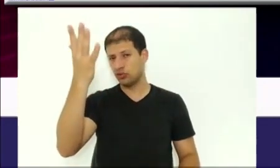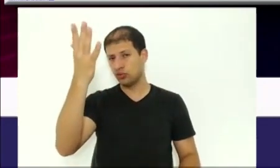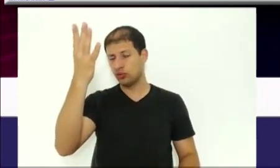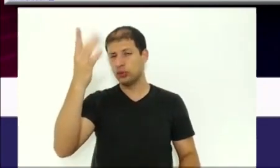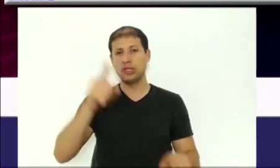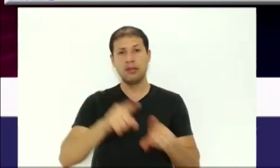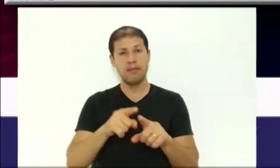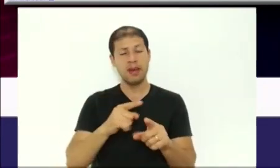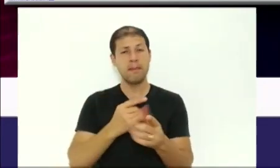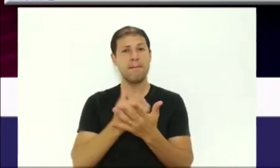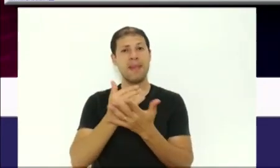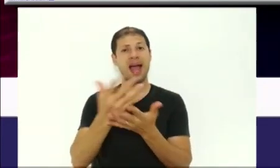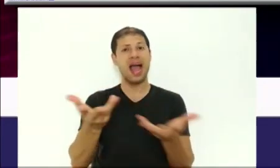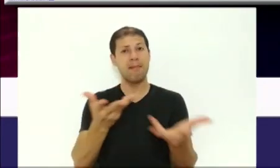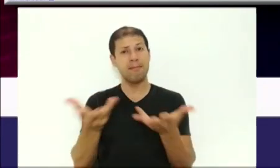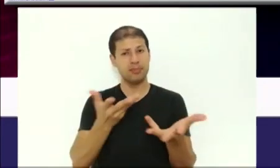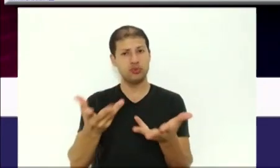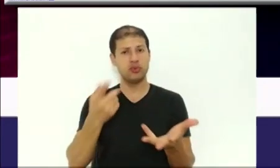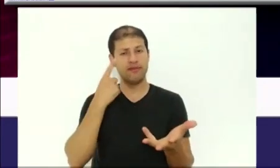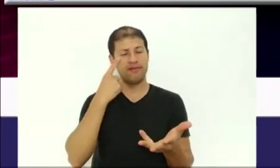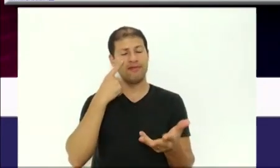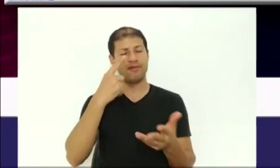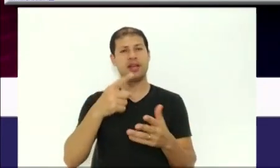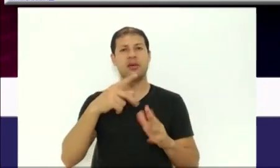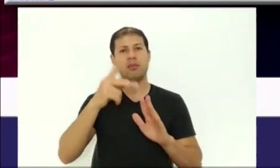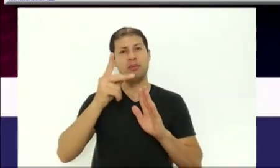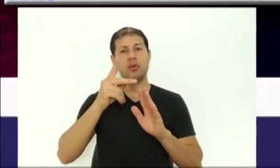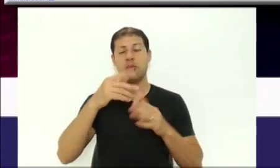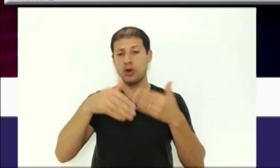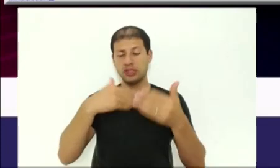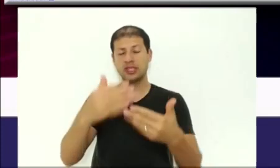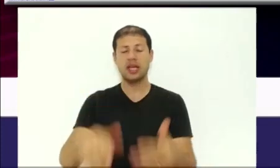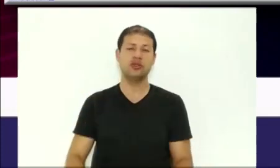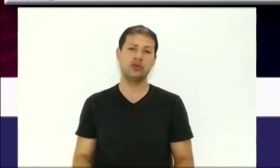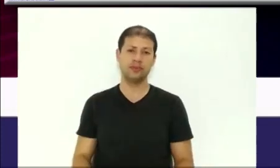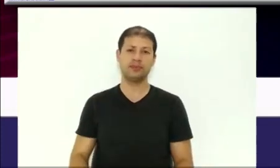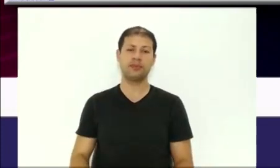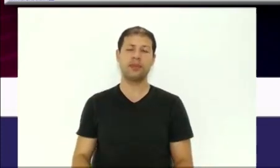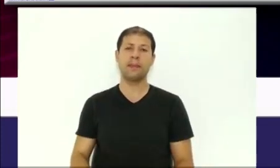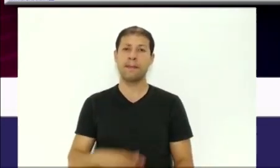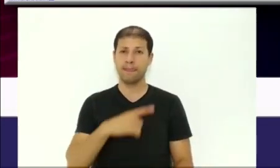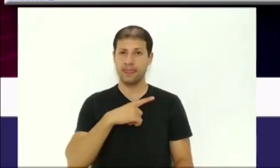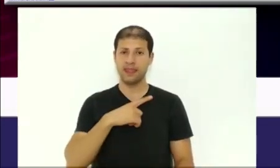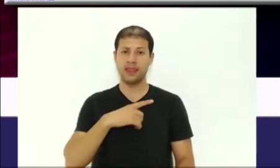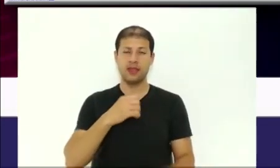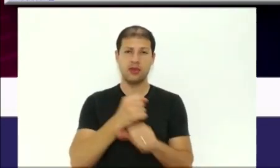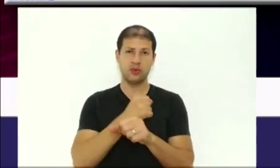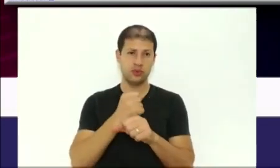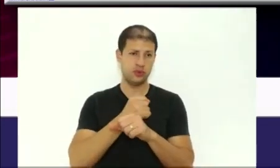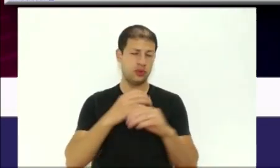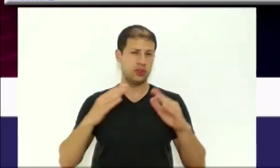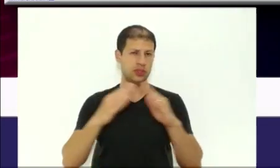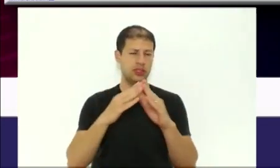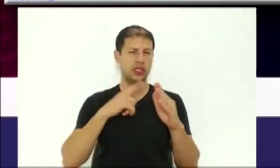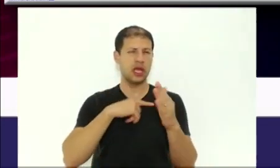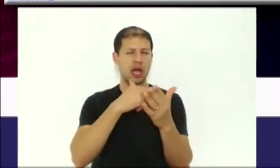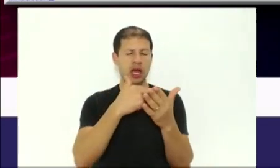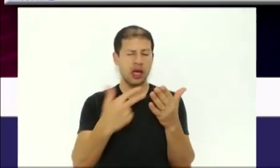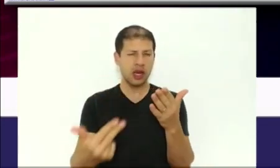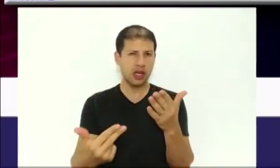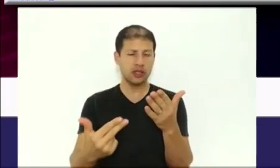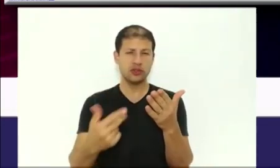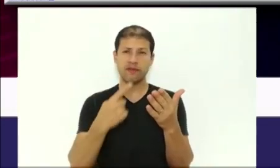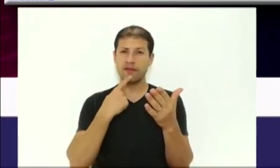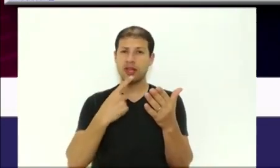processo, ou seja, que quando o empreendimento for caracterizado, destacado, declarado como